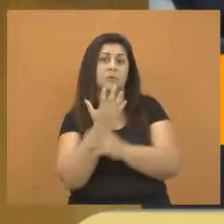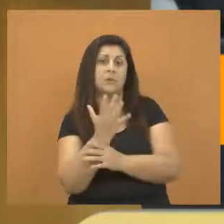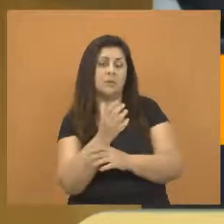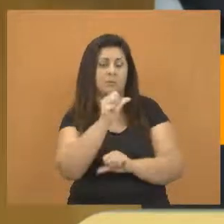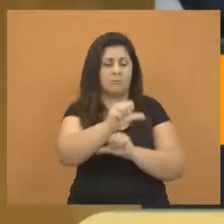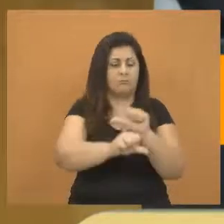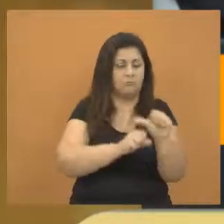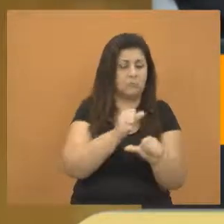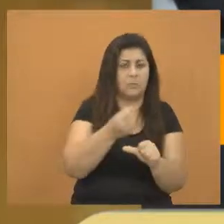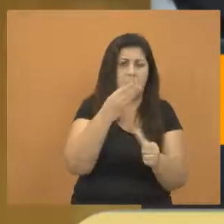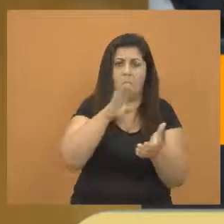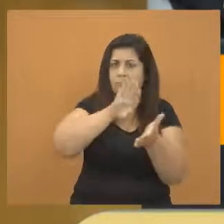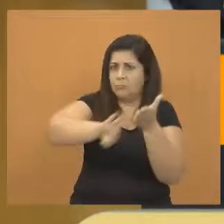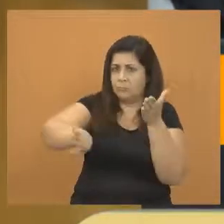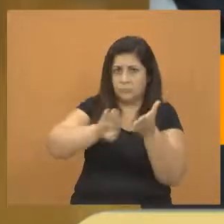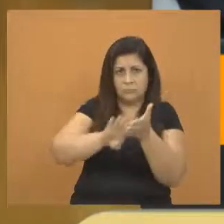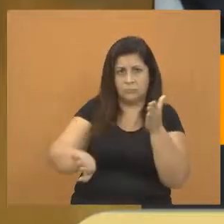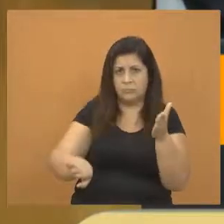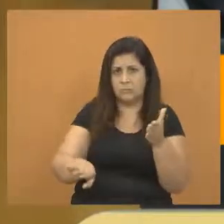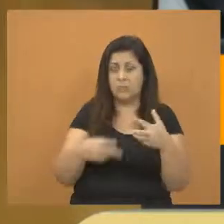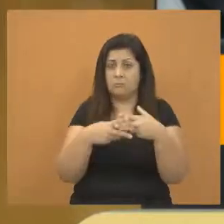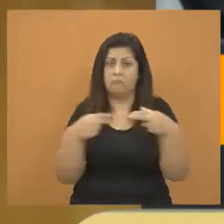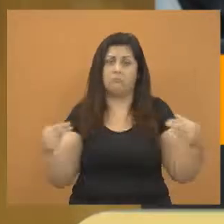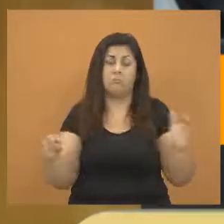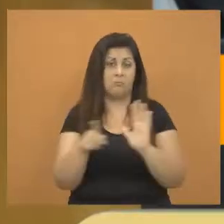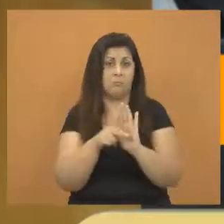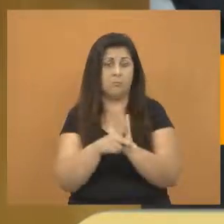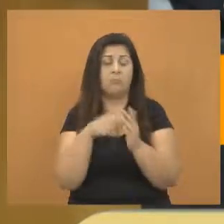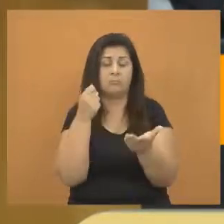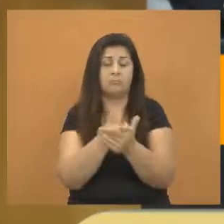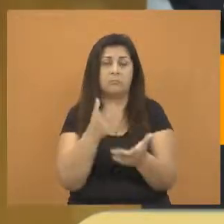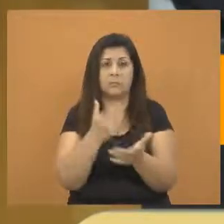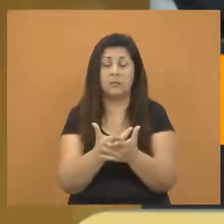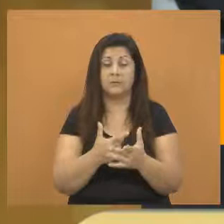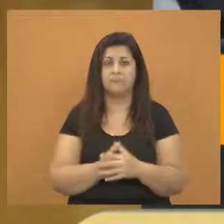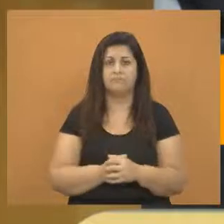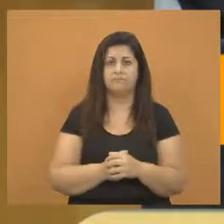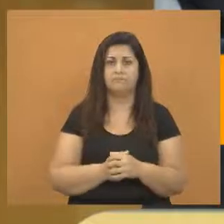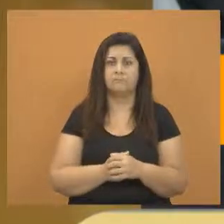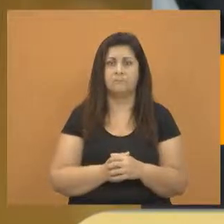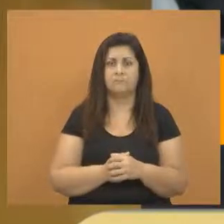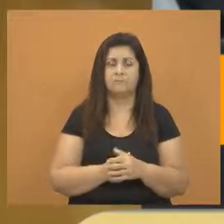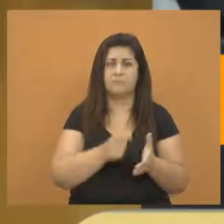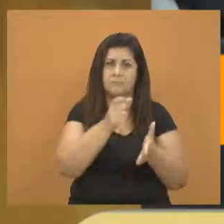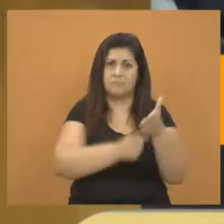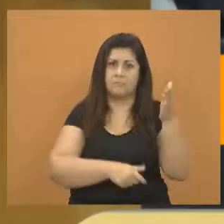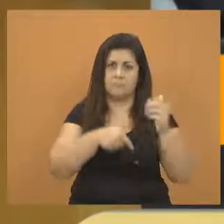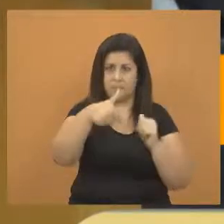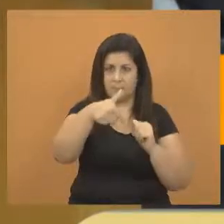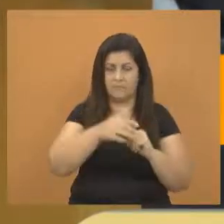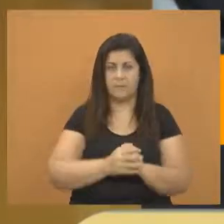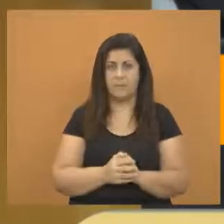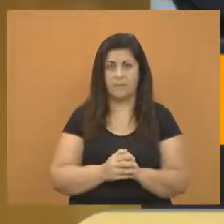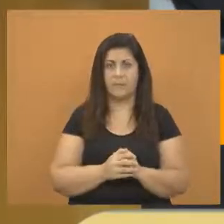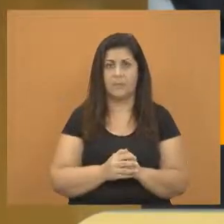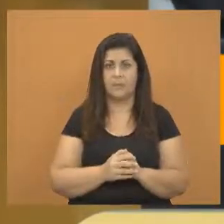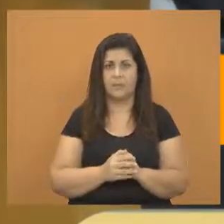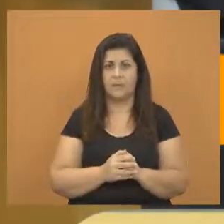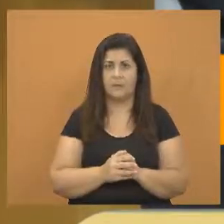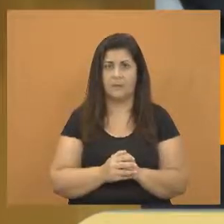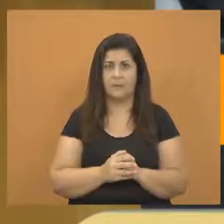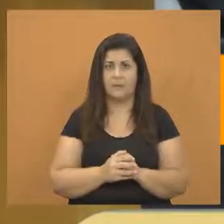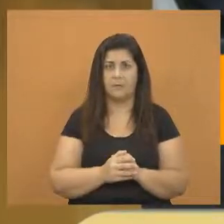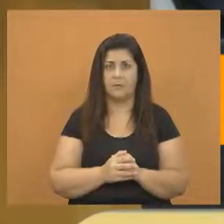ou excluir ações orçamentárias para o ano de sua vigência. Parágrafo 7º. Fica o Poder